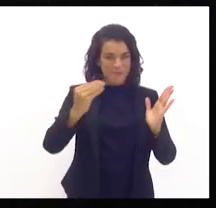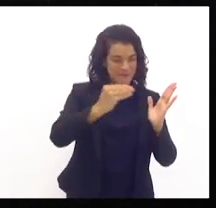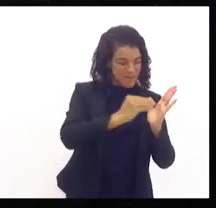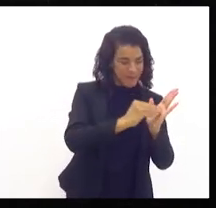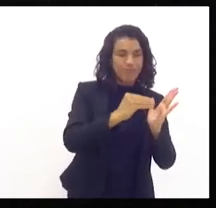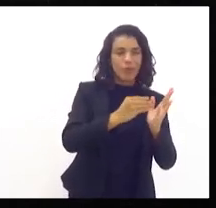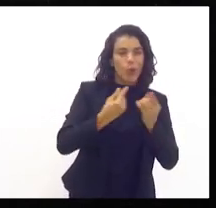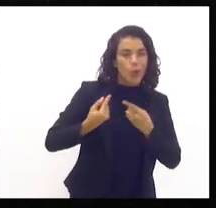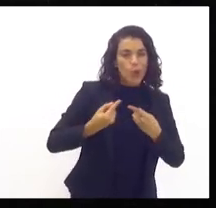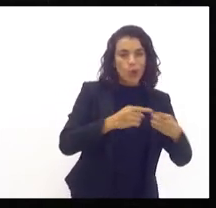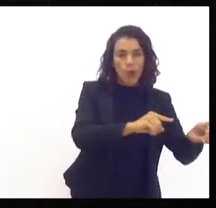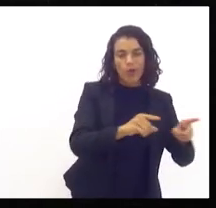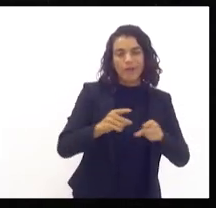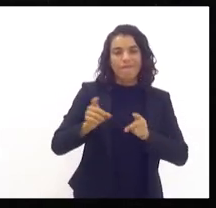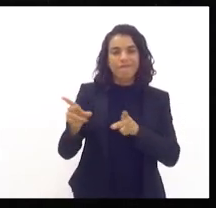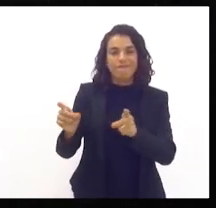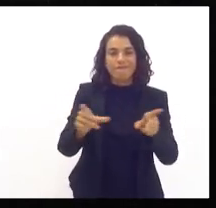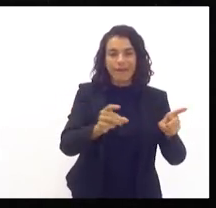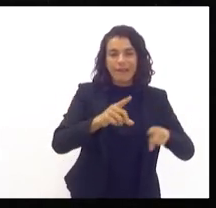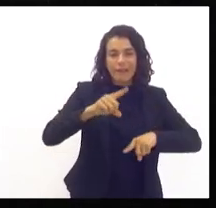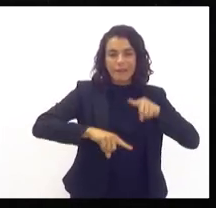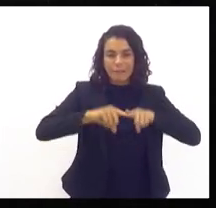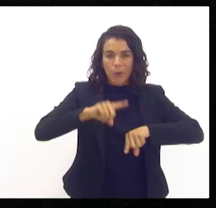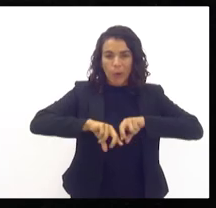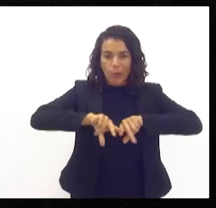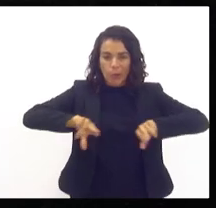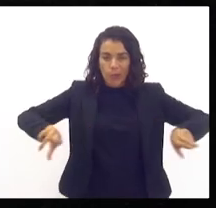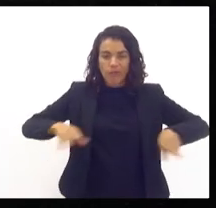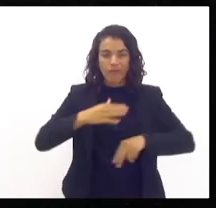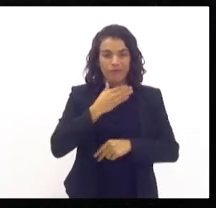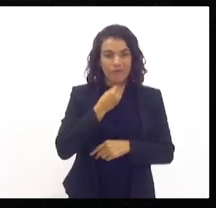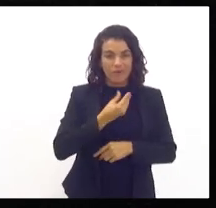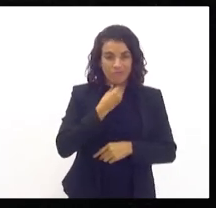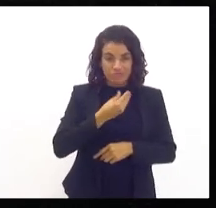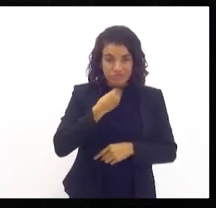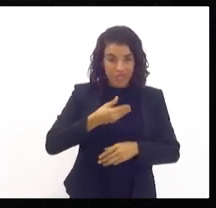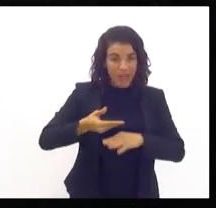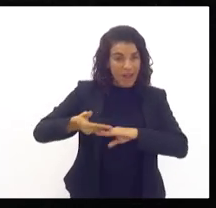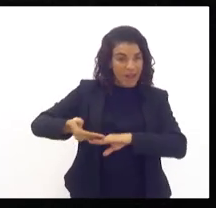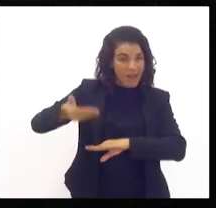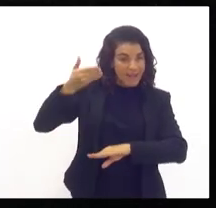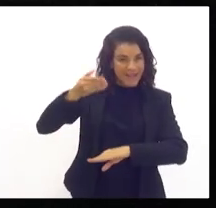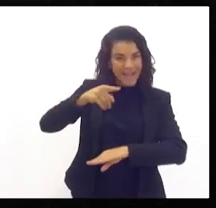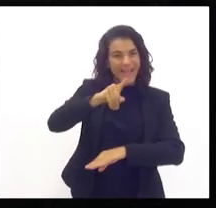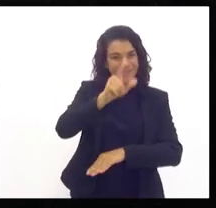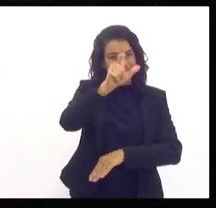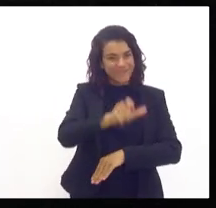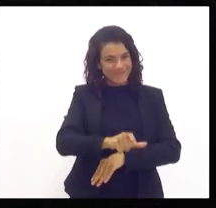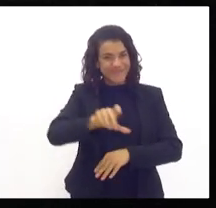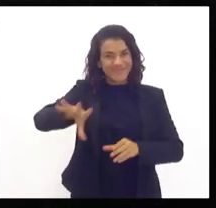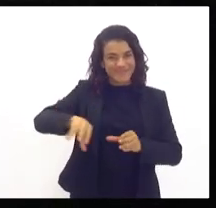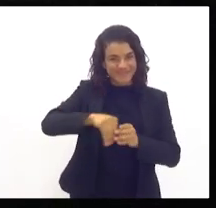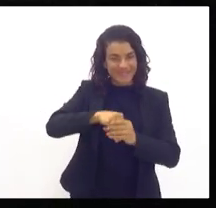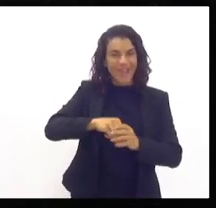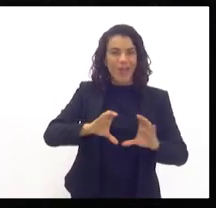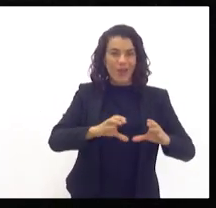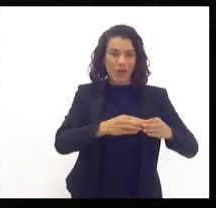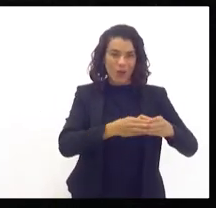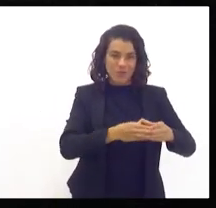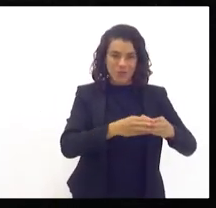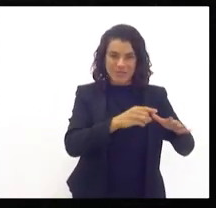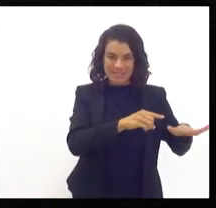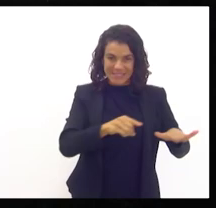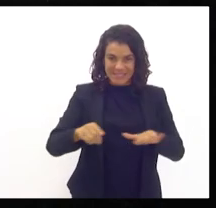contra a pirataria em nosso estado, porque lá atrás você fez parte da comissão. Foi